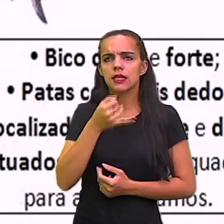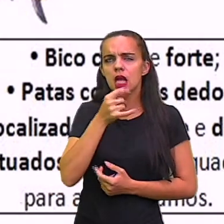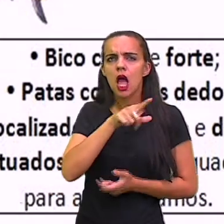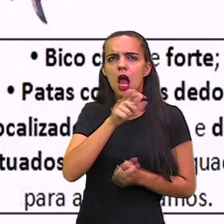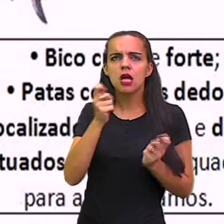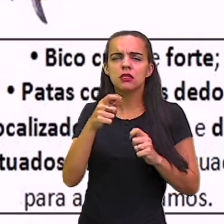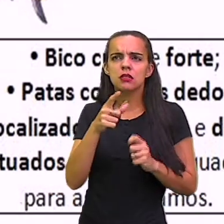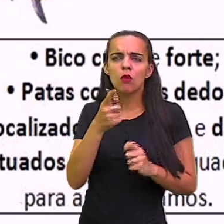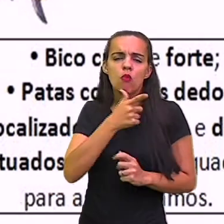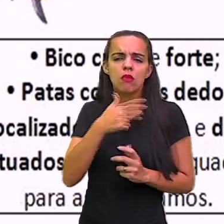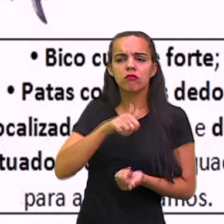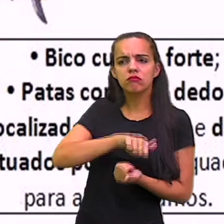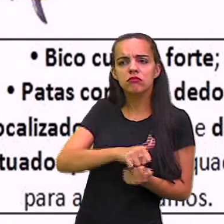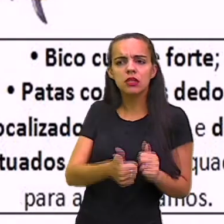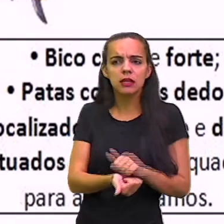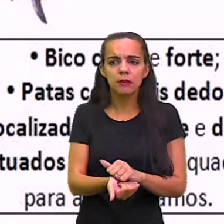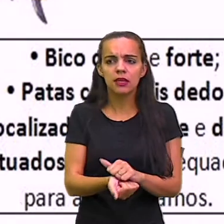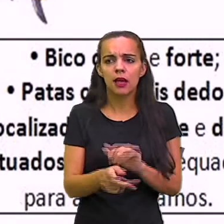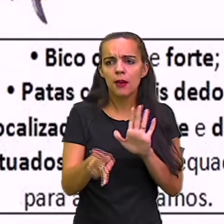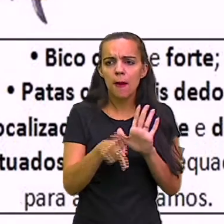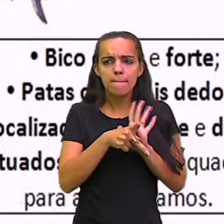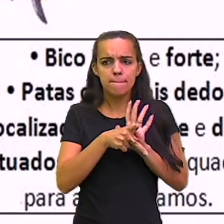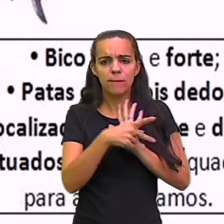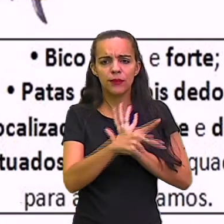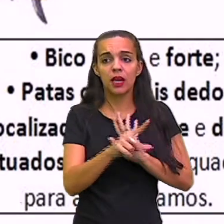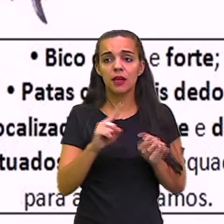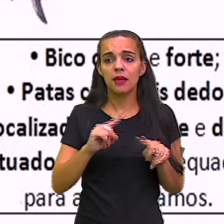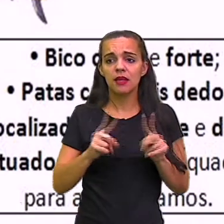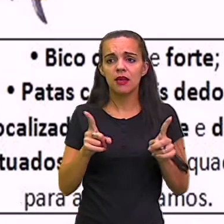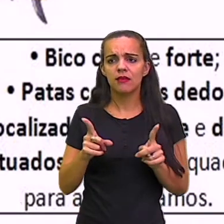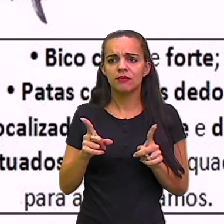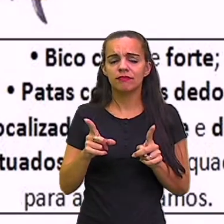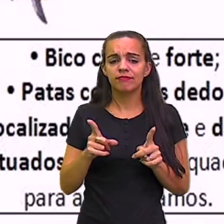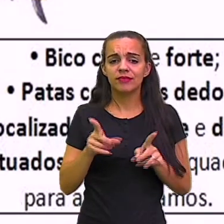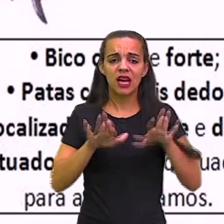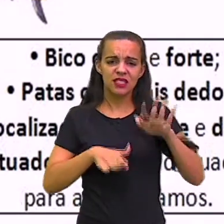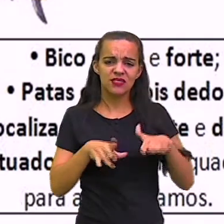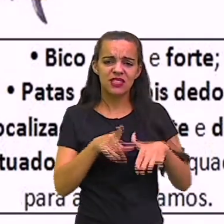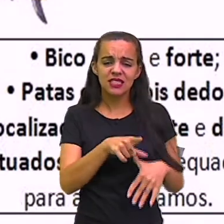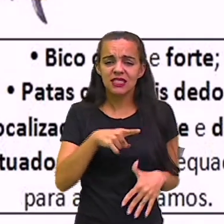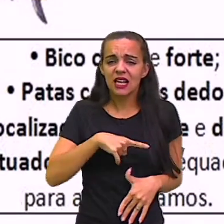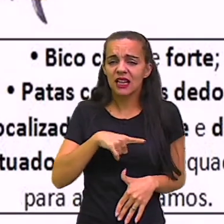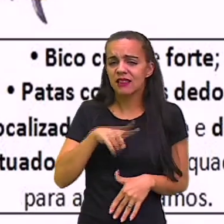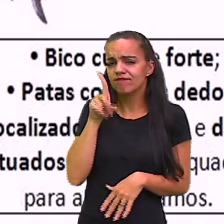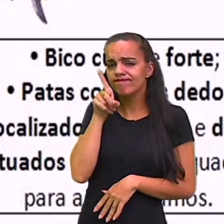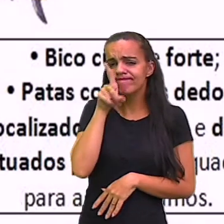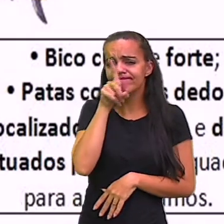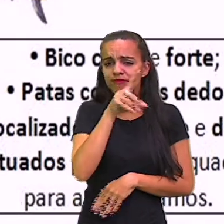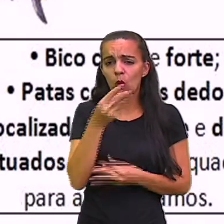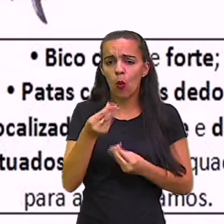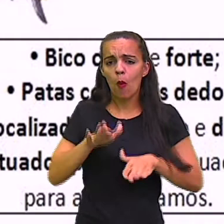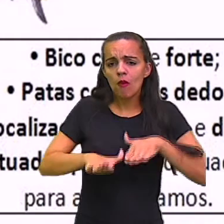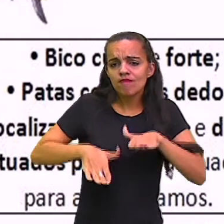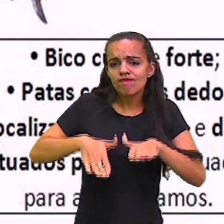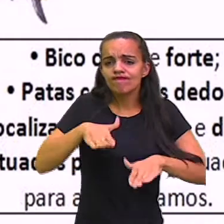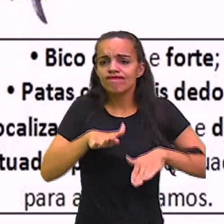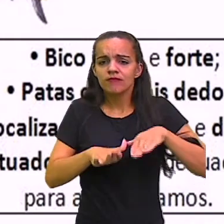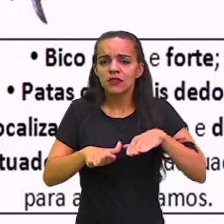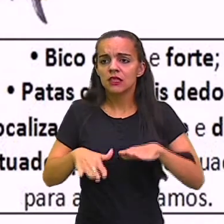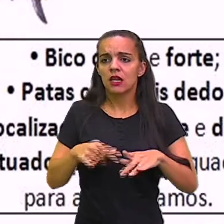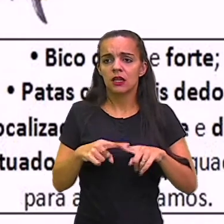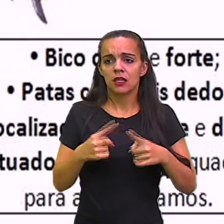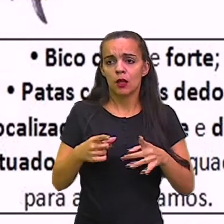adaptado assegurar As presas que as aves têm dificuldade em andar Muitas delas tentar SUS